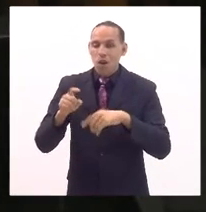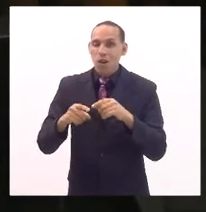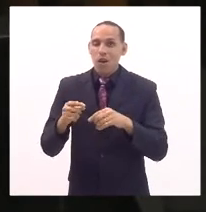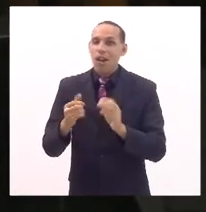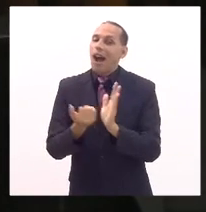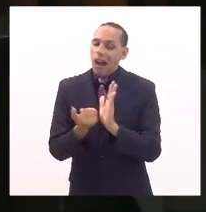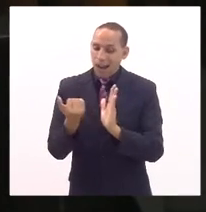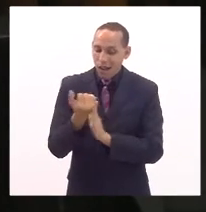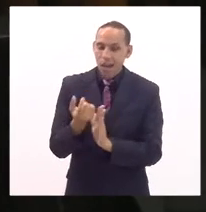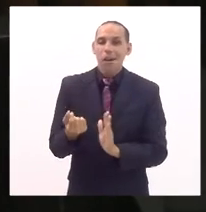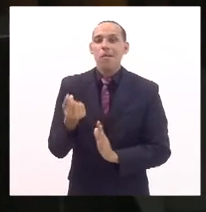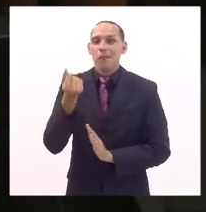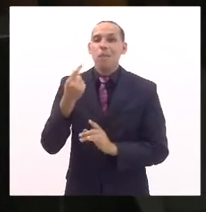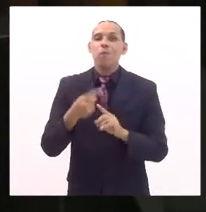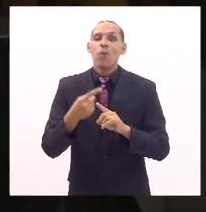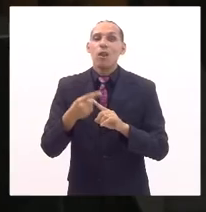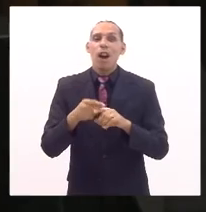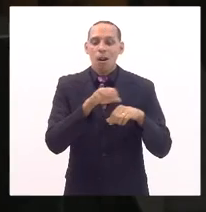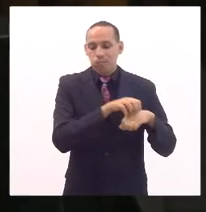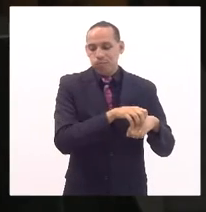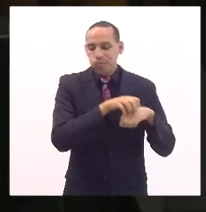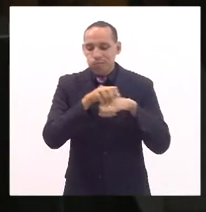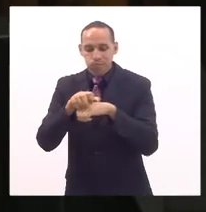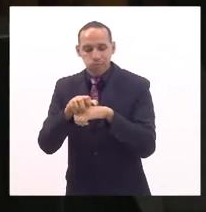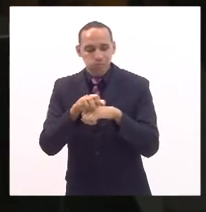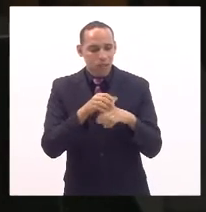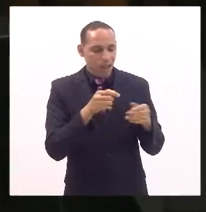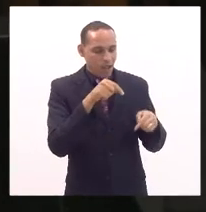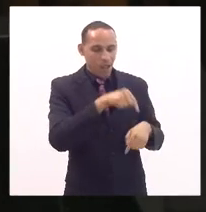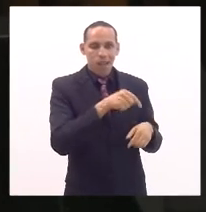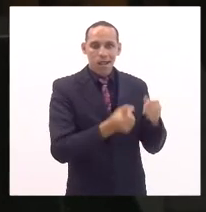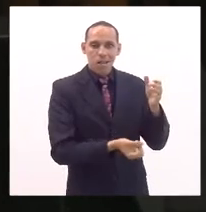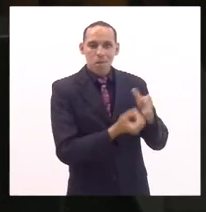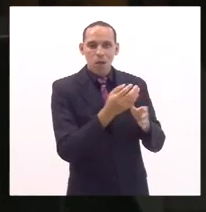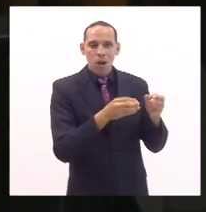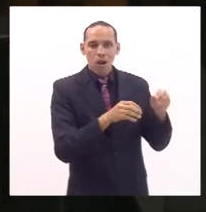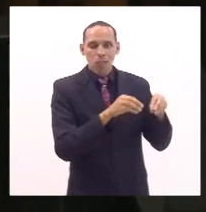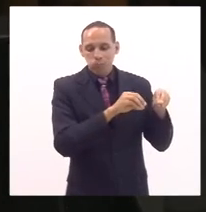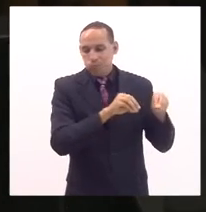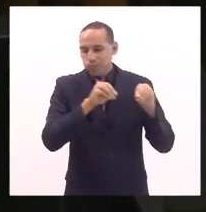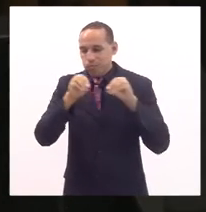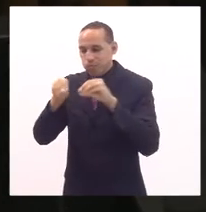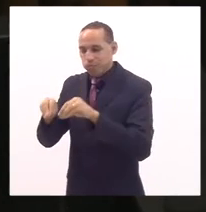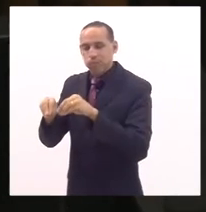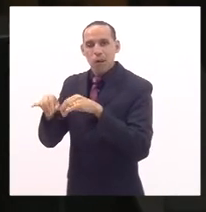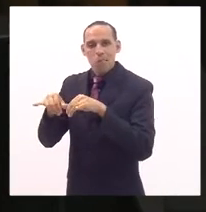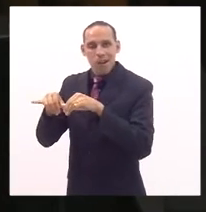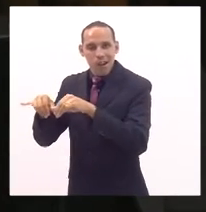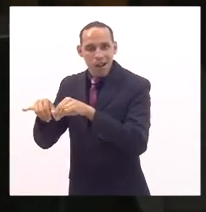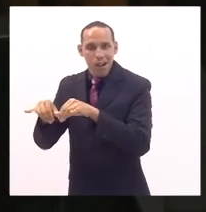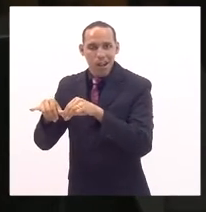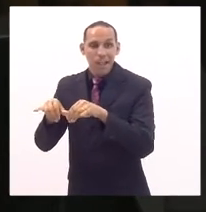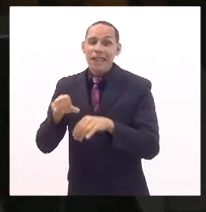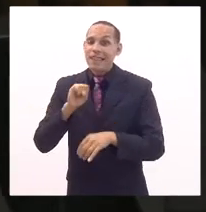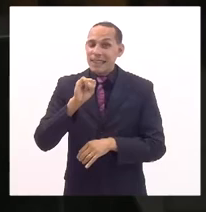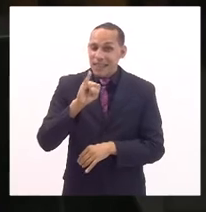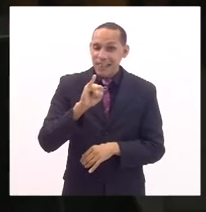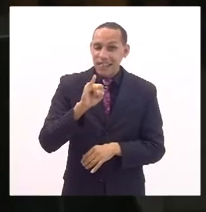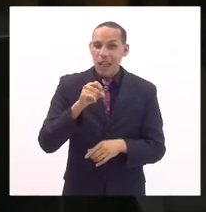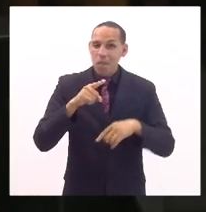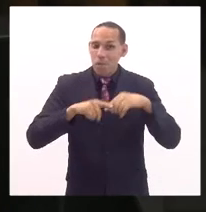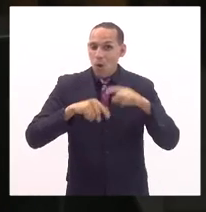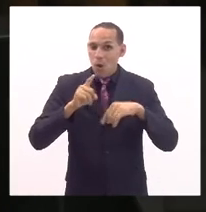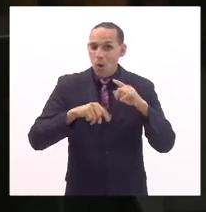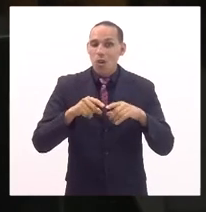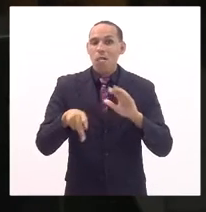transportar da sua origem até o destino e além do mais se o seu produto tiver outros insumos foram